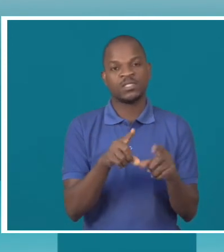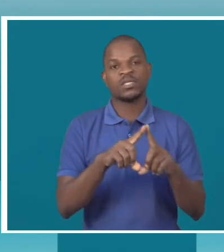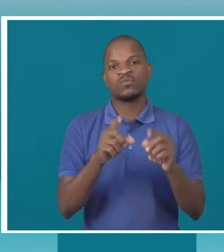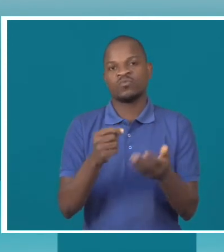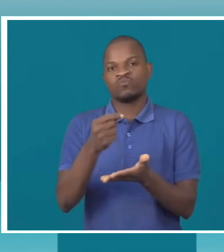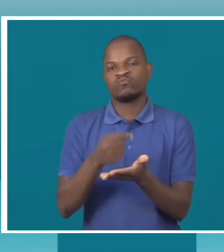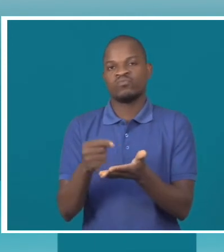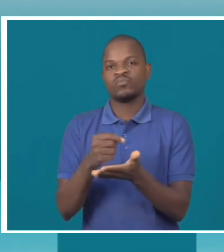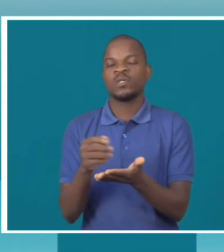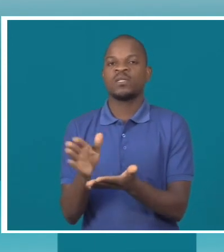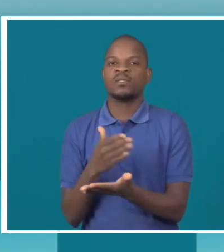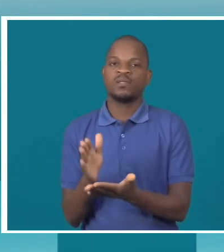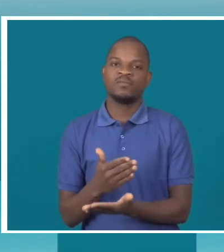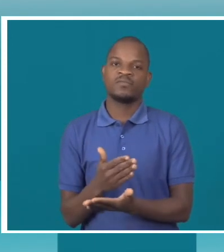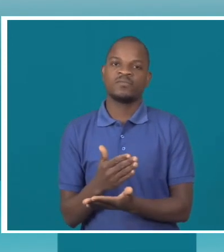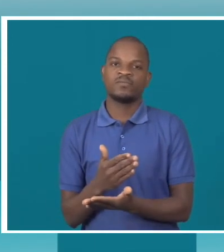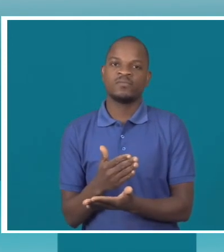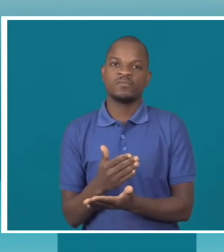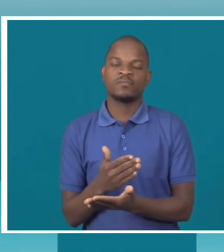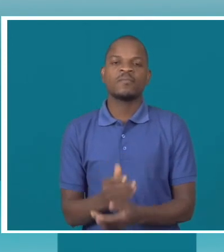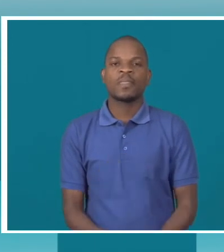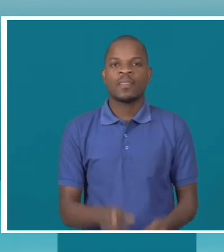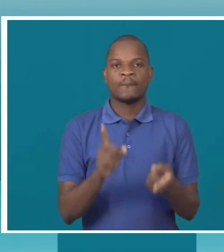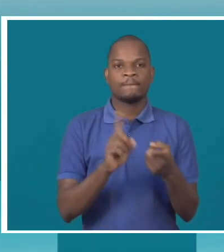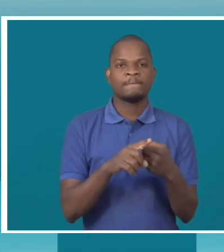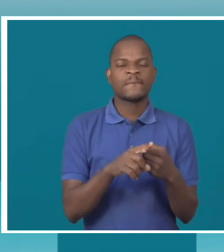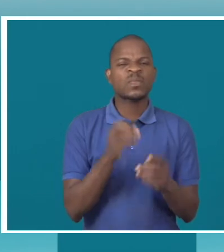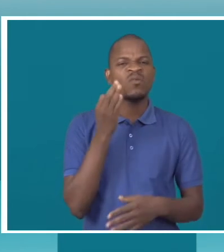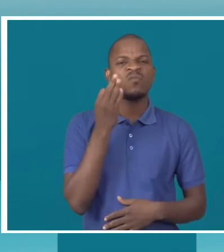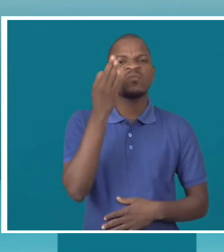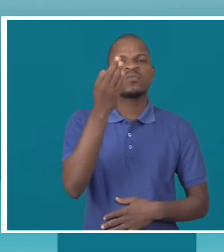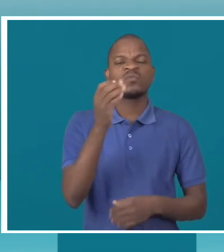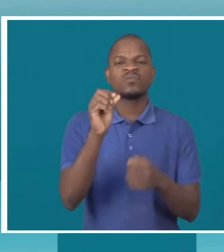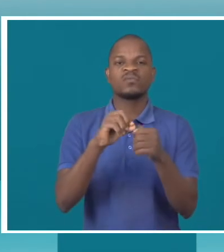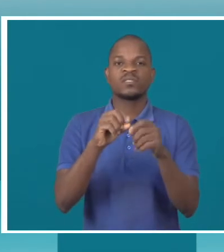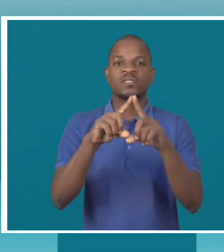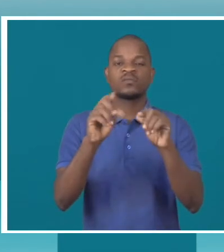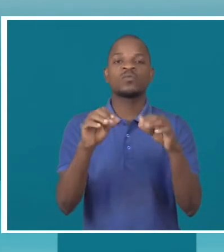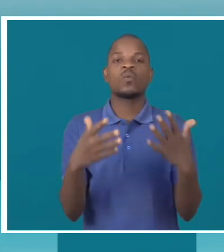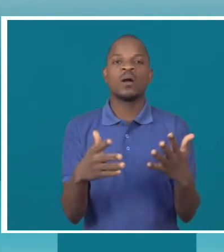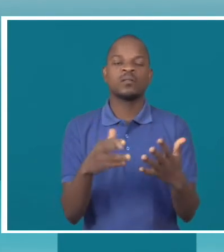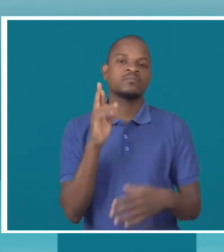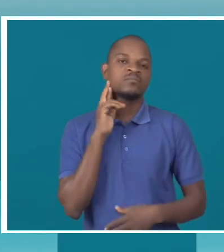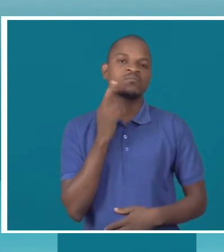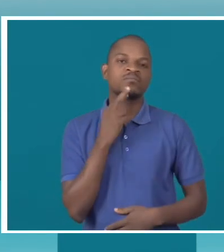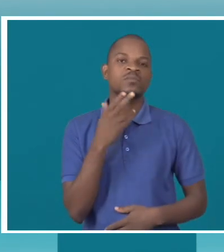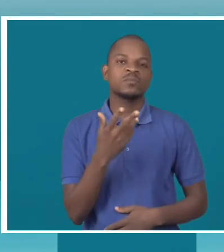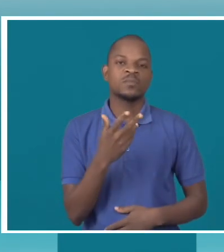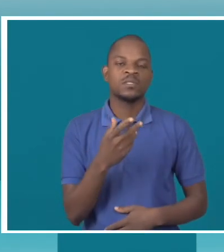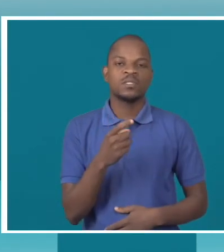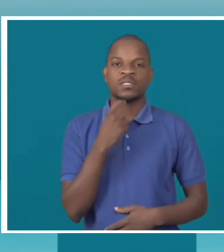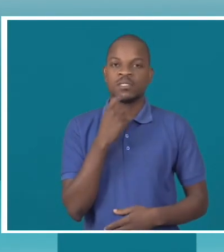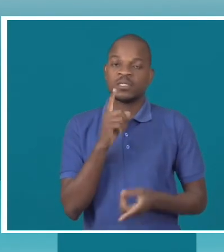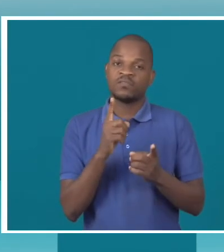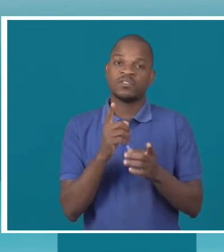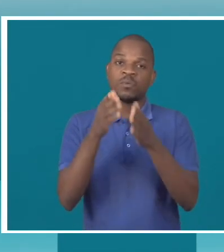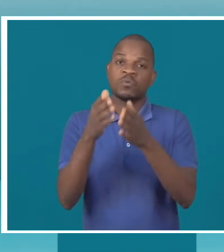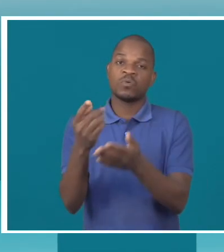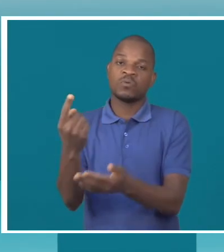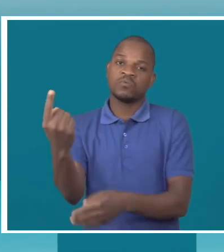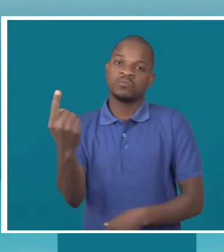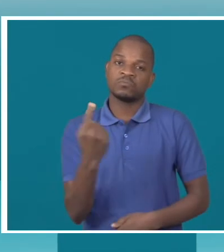coisinhas que eu sobrevivo. Qual é a sua ambição? Que aparecesse alguém que me ajudasse